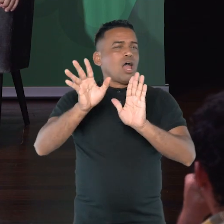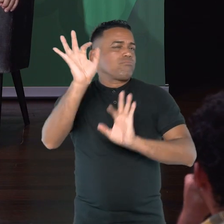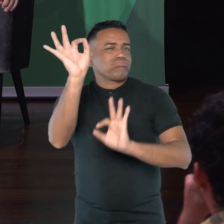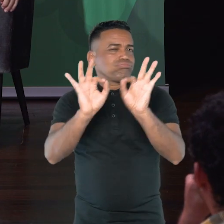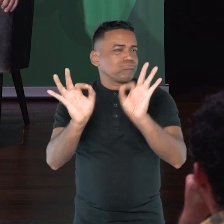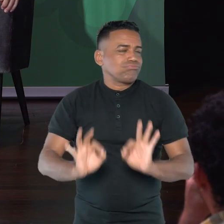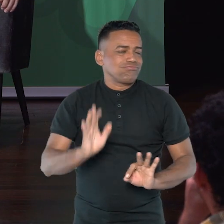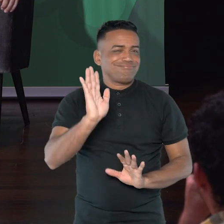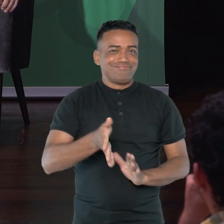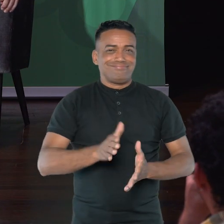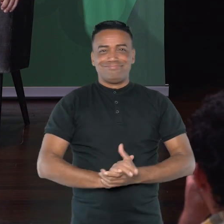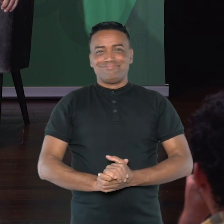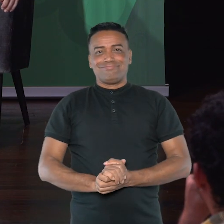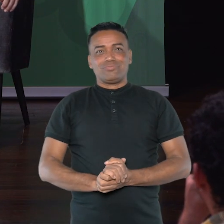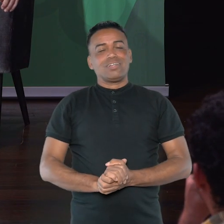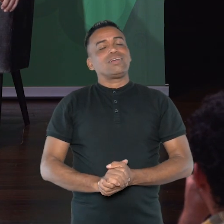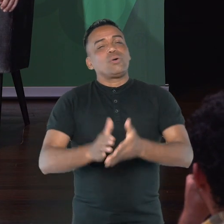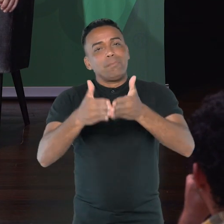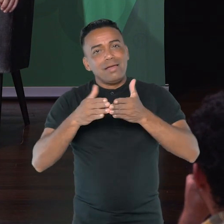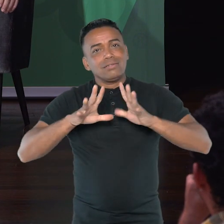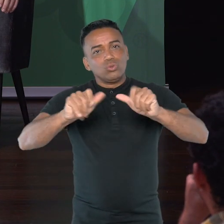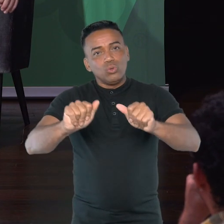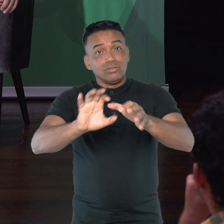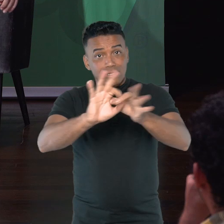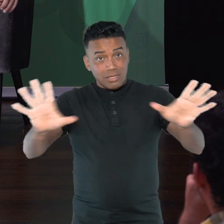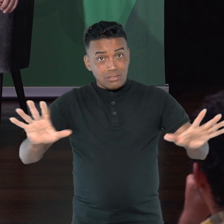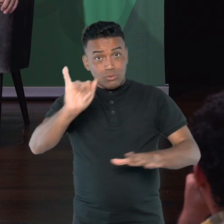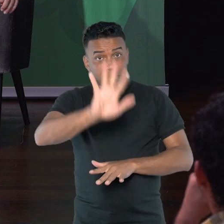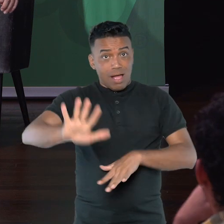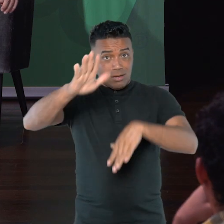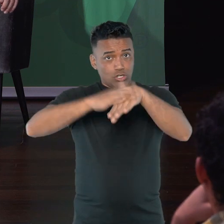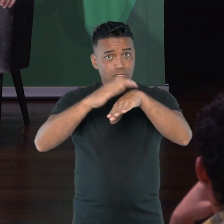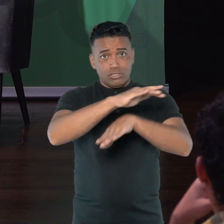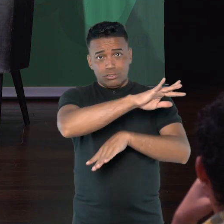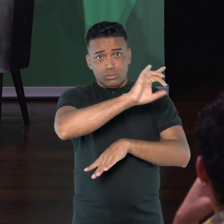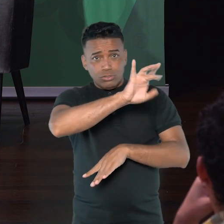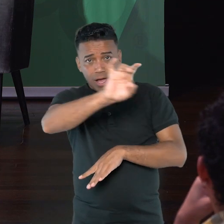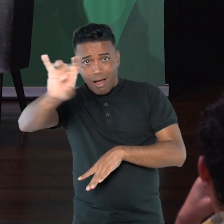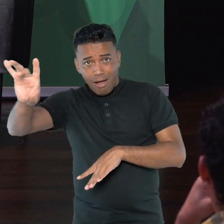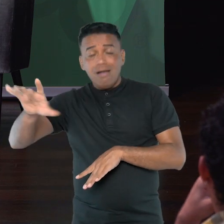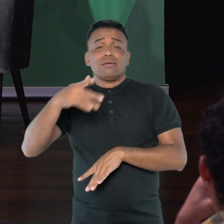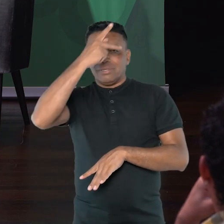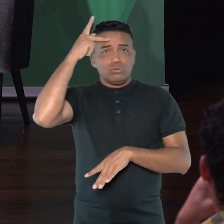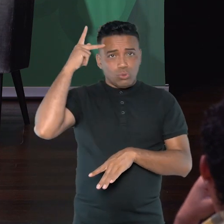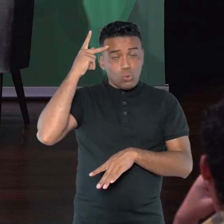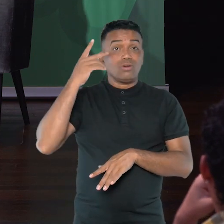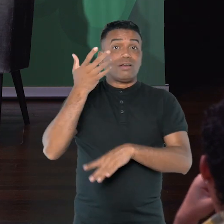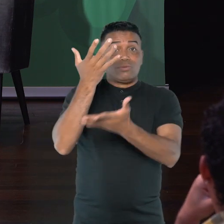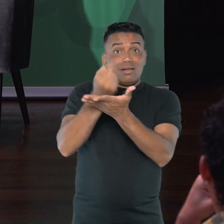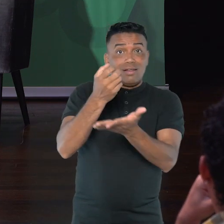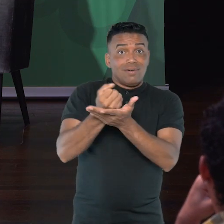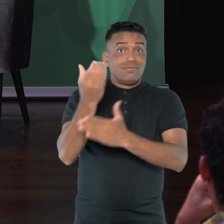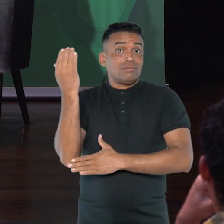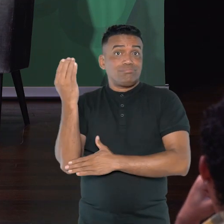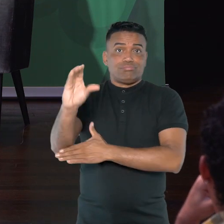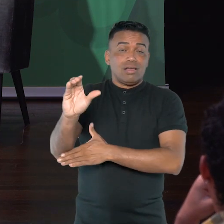já está planejando. Desde já eu peço autorização de imagem para vocês. Esse programa está sendo gravado e vai ser veiculado no